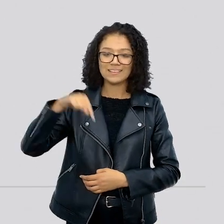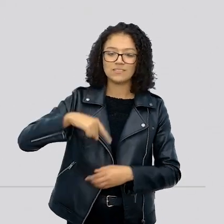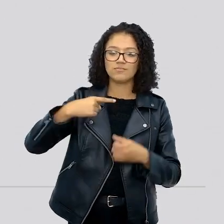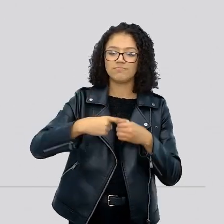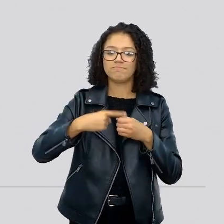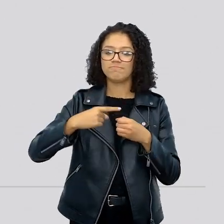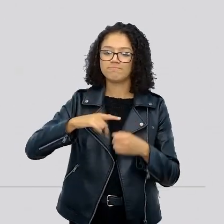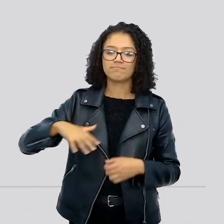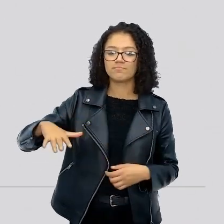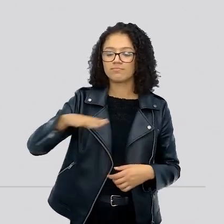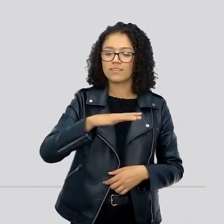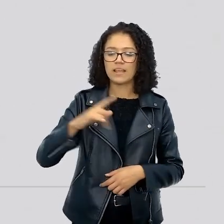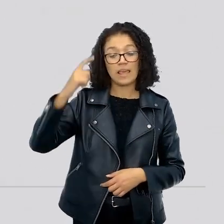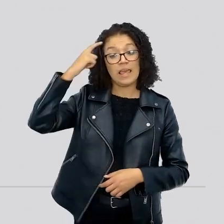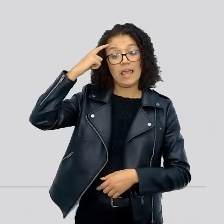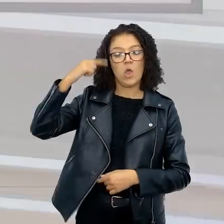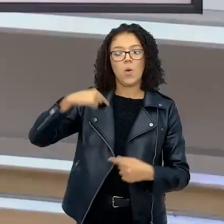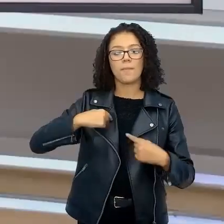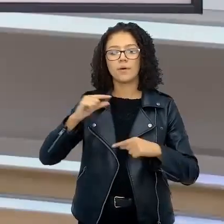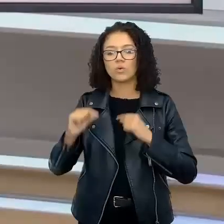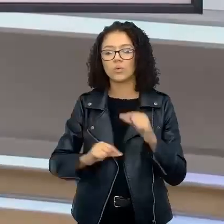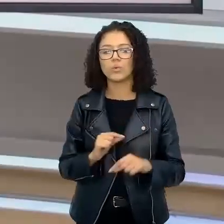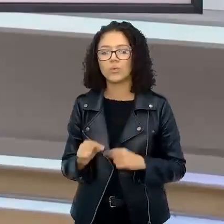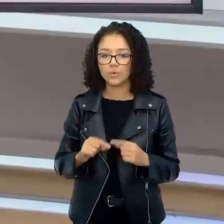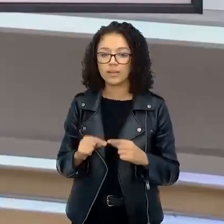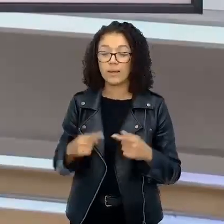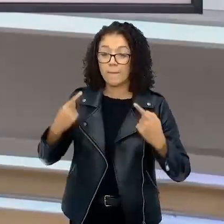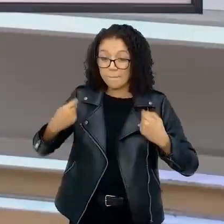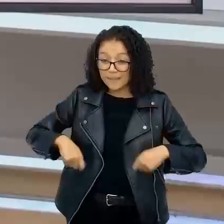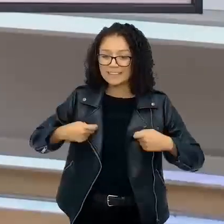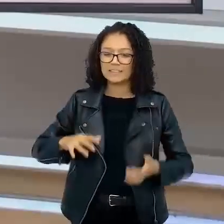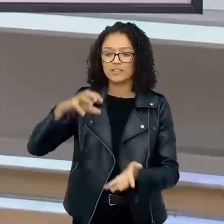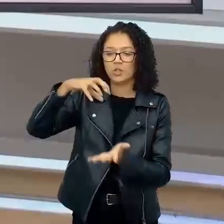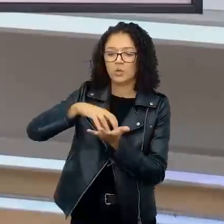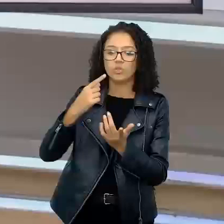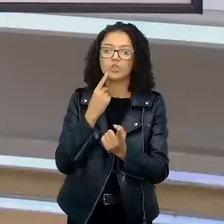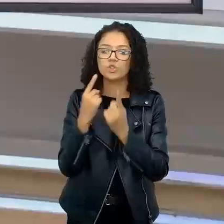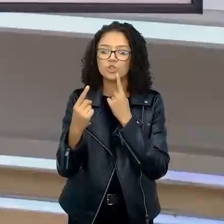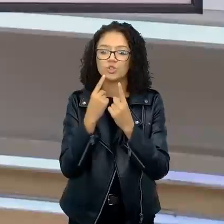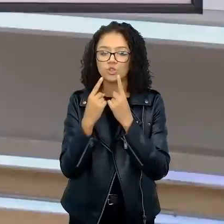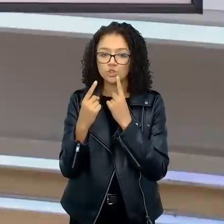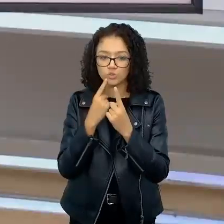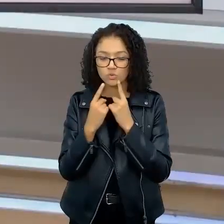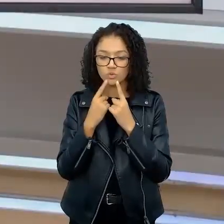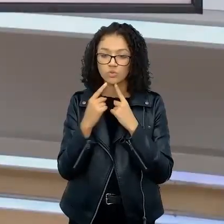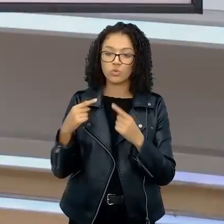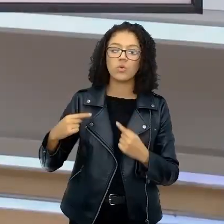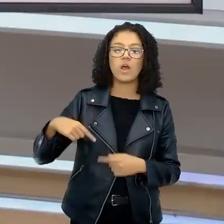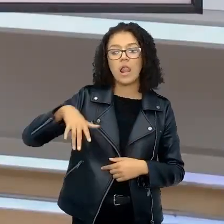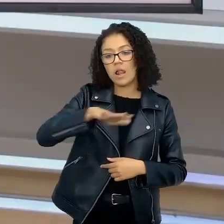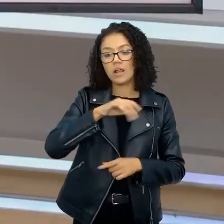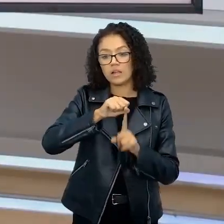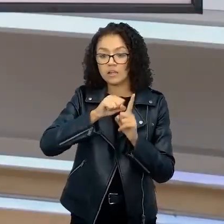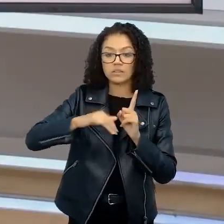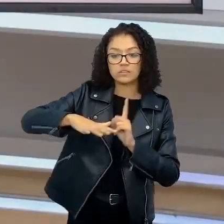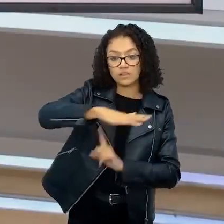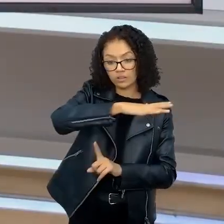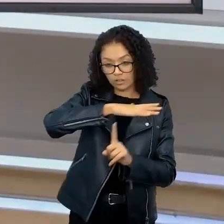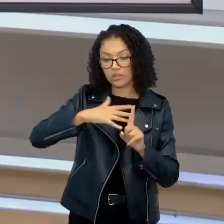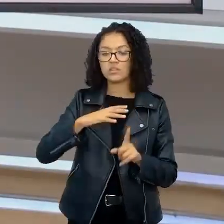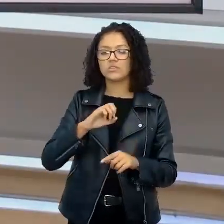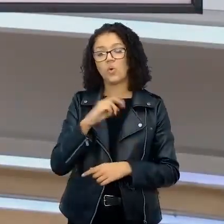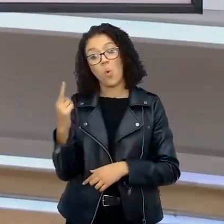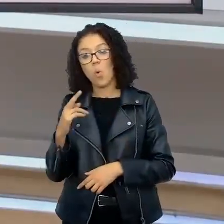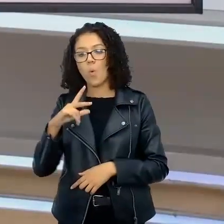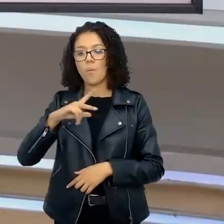muito que a gente precisa de espaços de diálogo entre os diversos serviços, organizações da sociedade civil, organizações